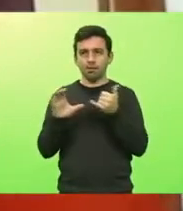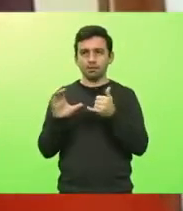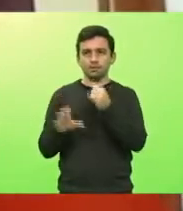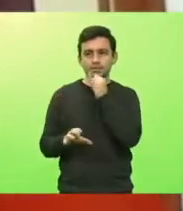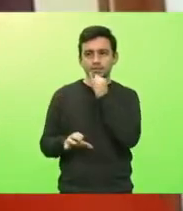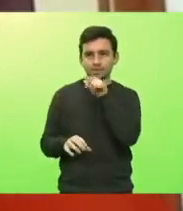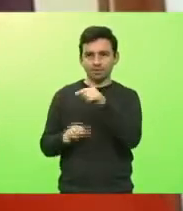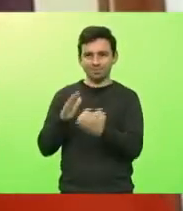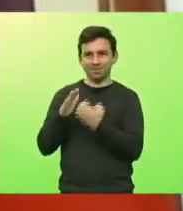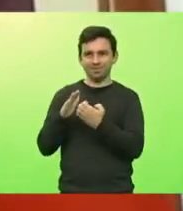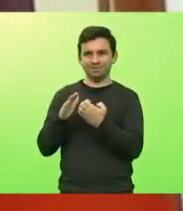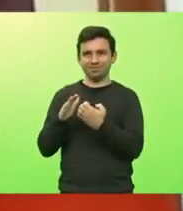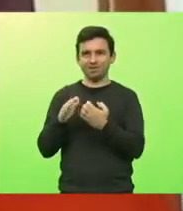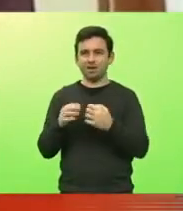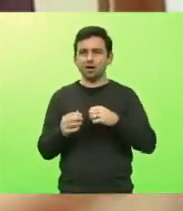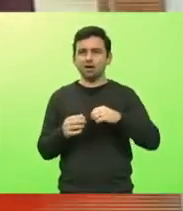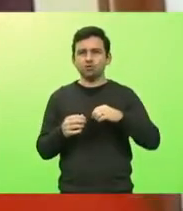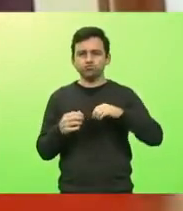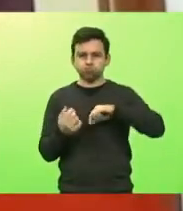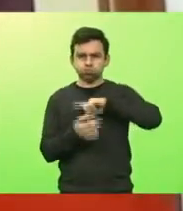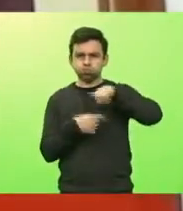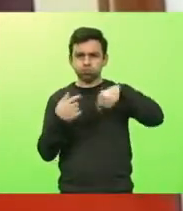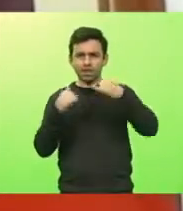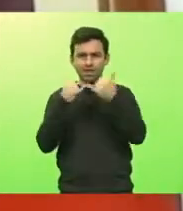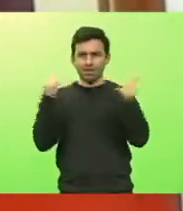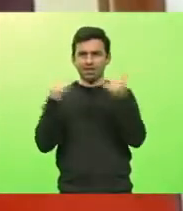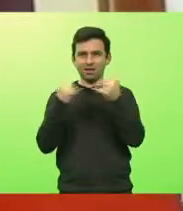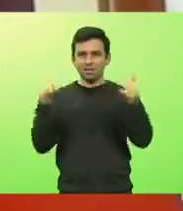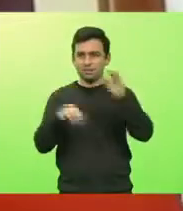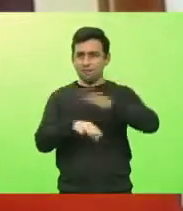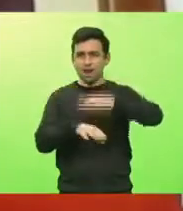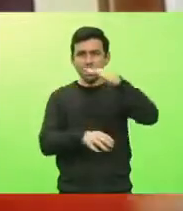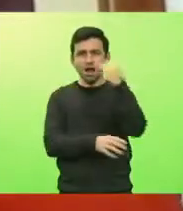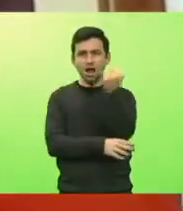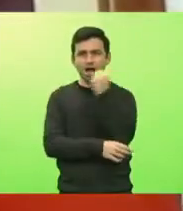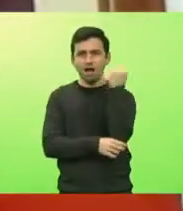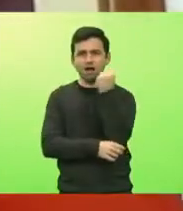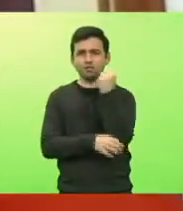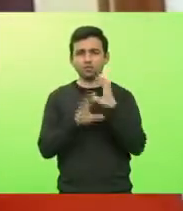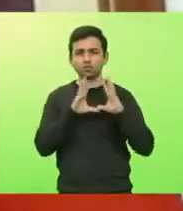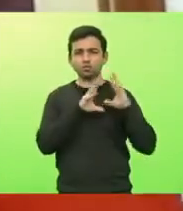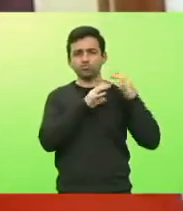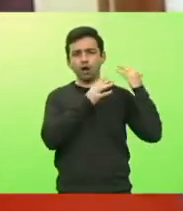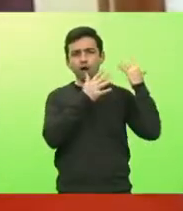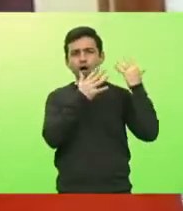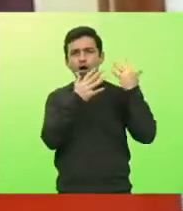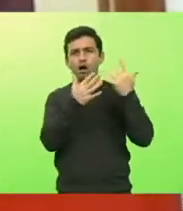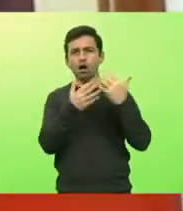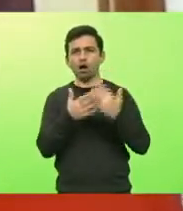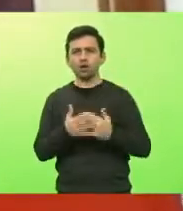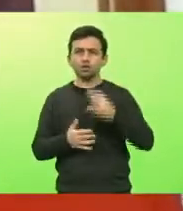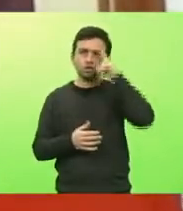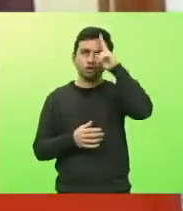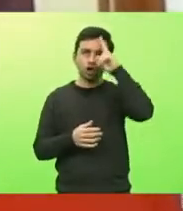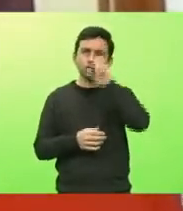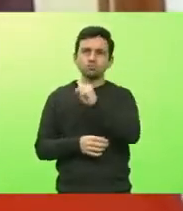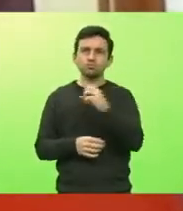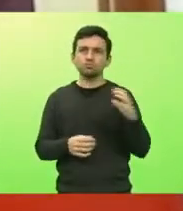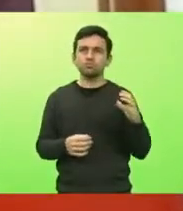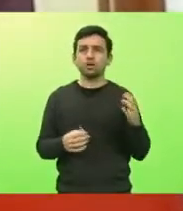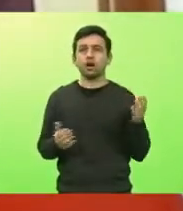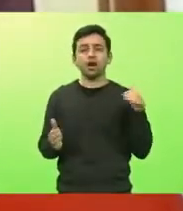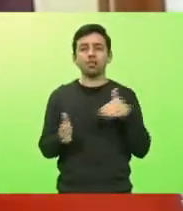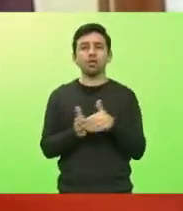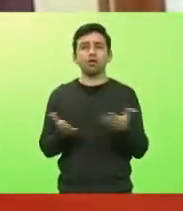os efeitos do ciclone na rede elétrica foram os mais graves até hoje na história de Santa Catarina. Mas até agora ainda